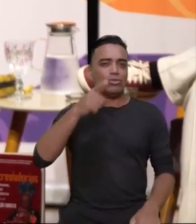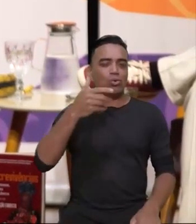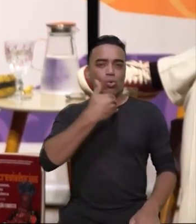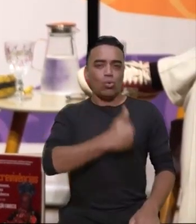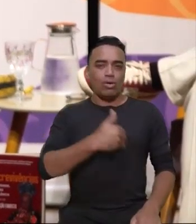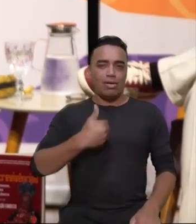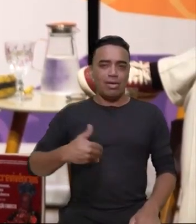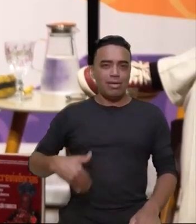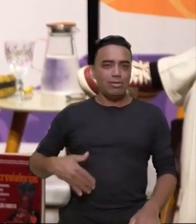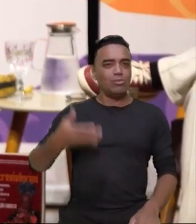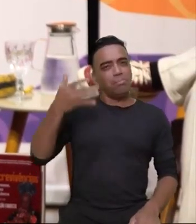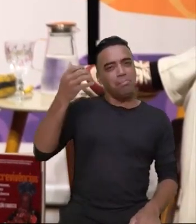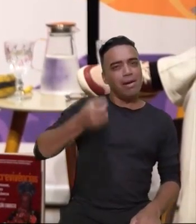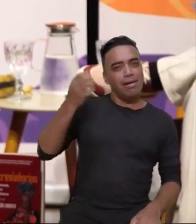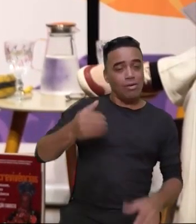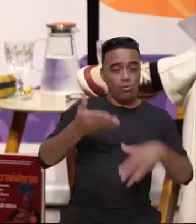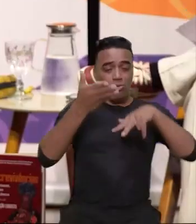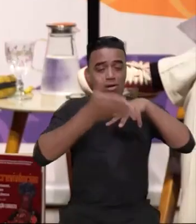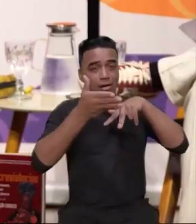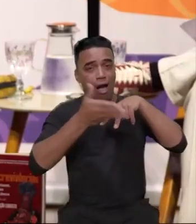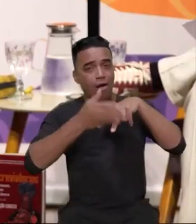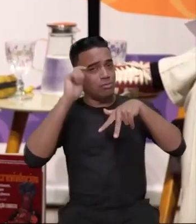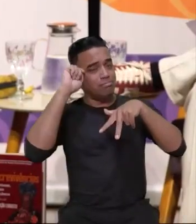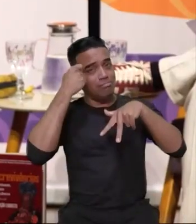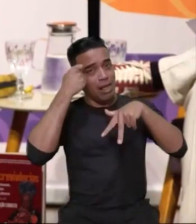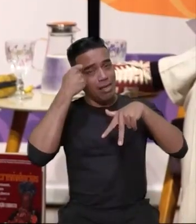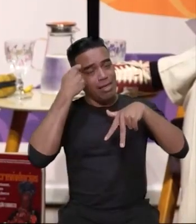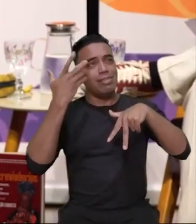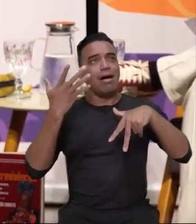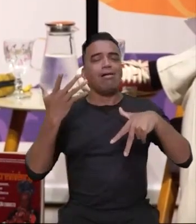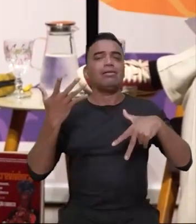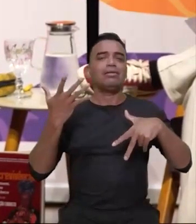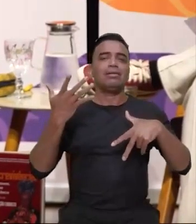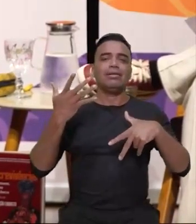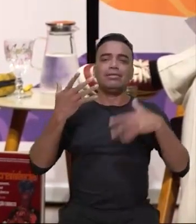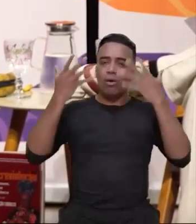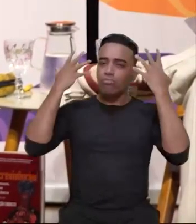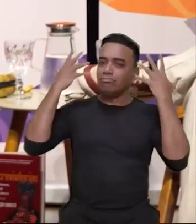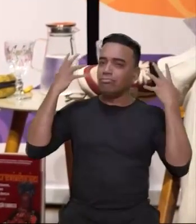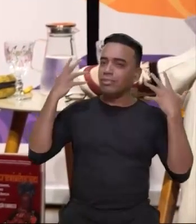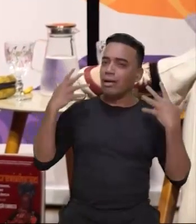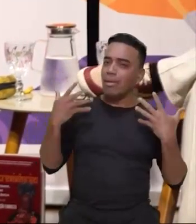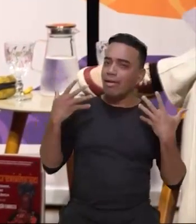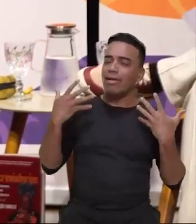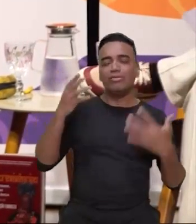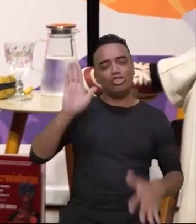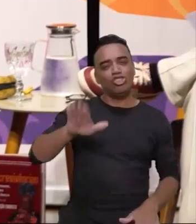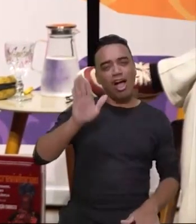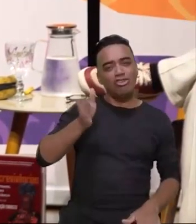os riscos brancos, uma calça preta. Por dentro, tenho cabelos